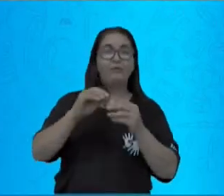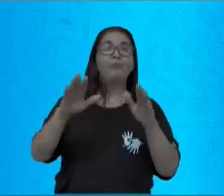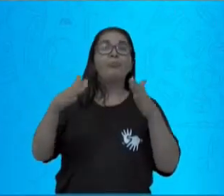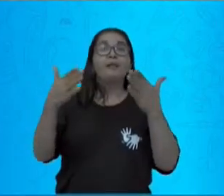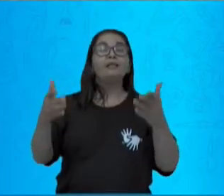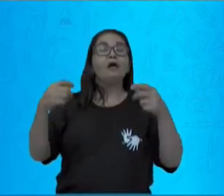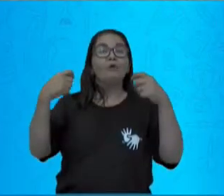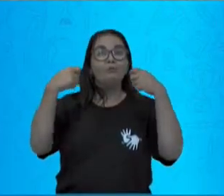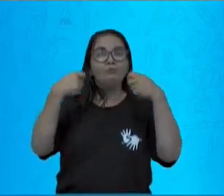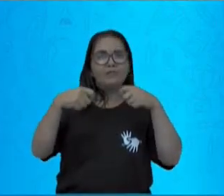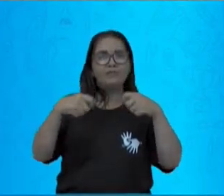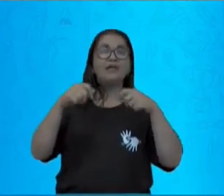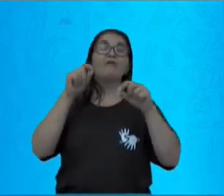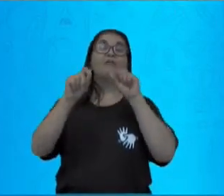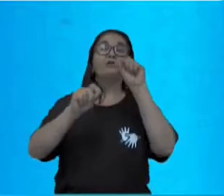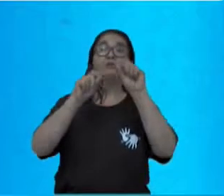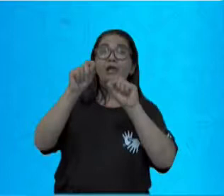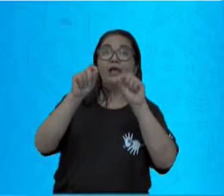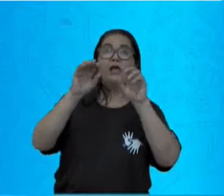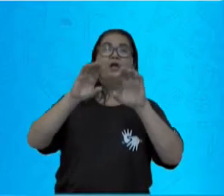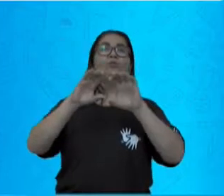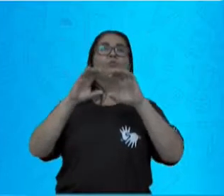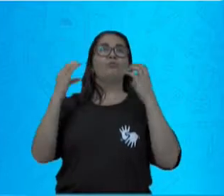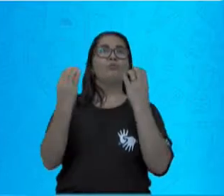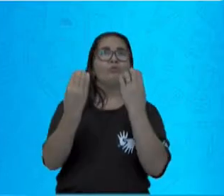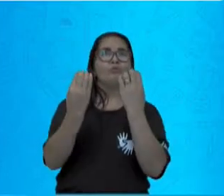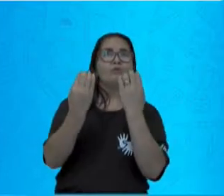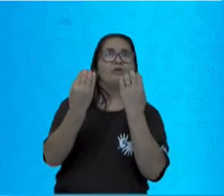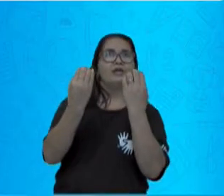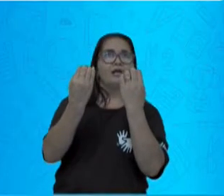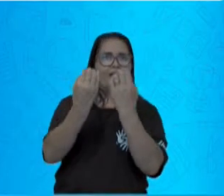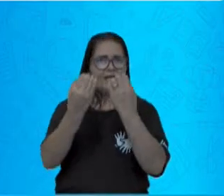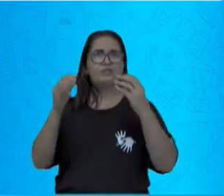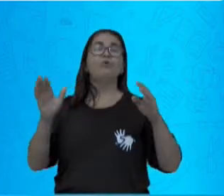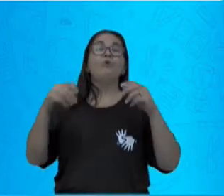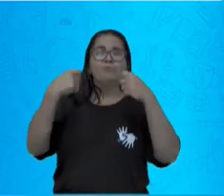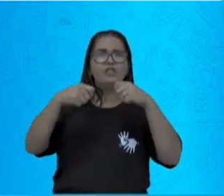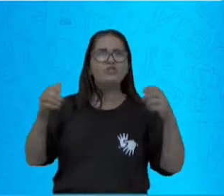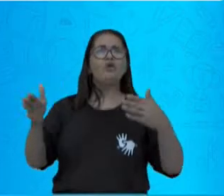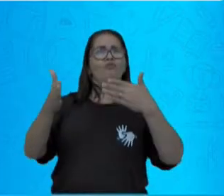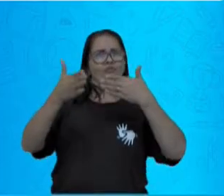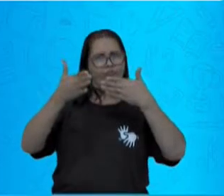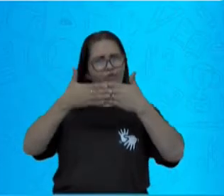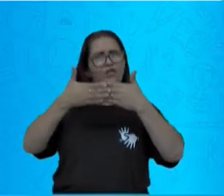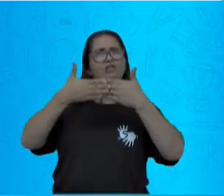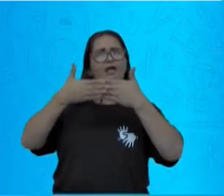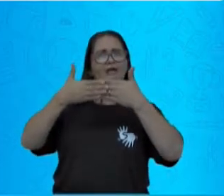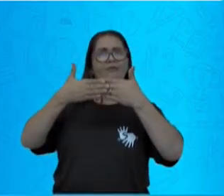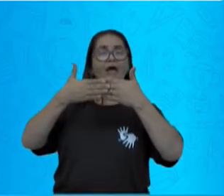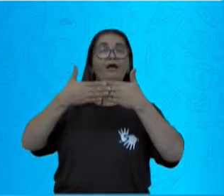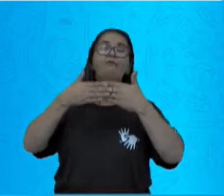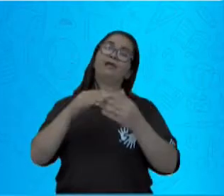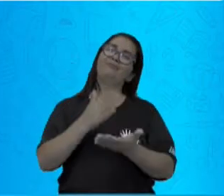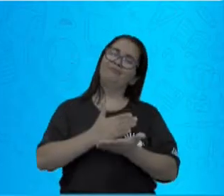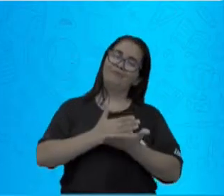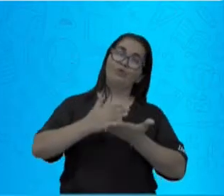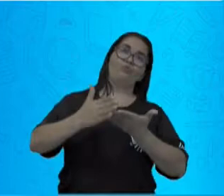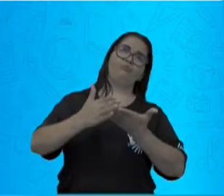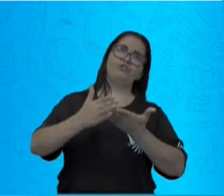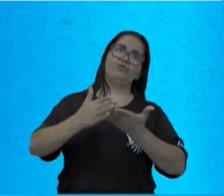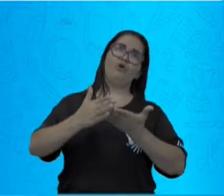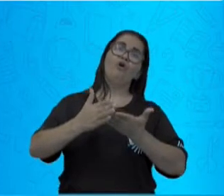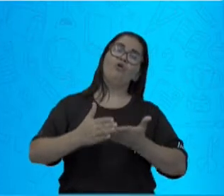sobre o comando do parlamento. Tentando fechar novamente o parlamento, iniciou-se um confronto. Esse